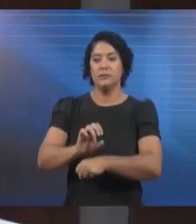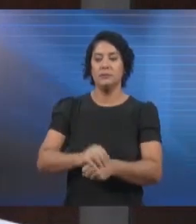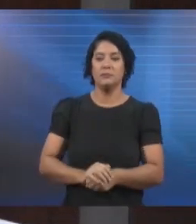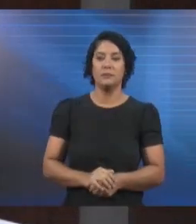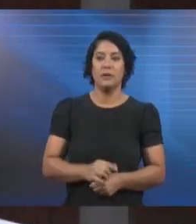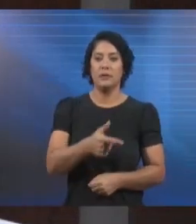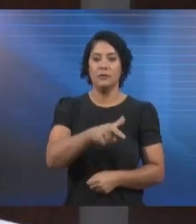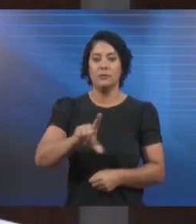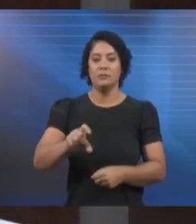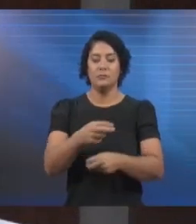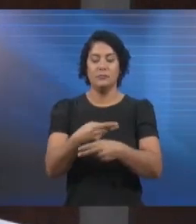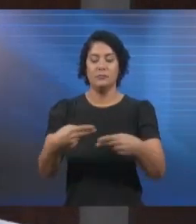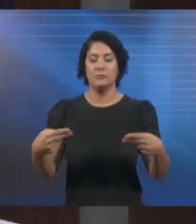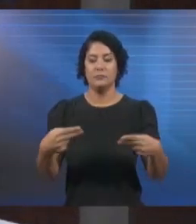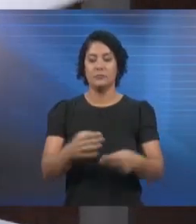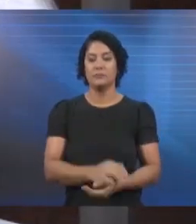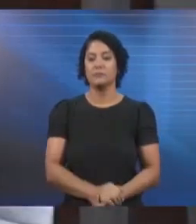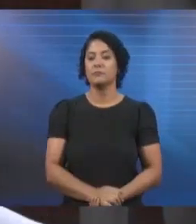outras